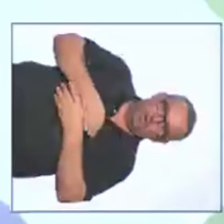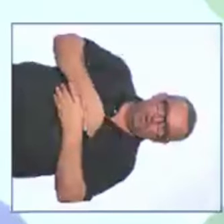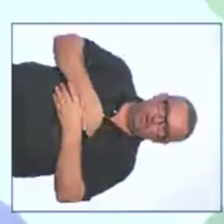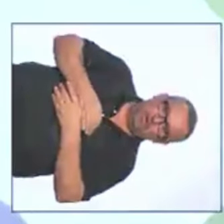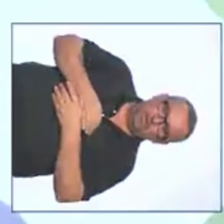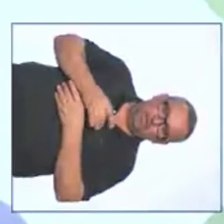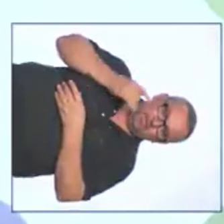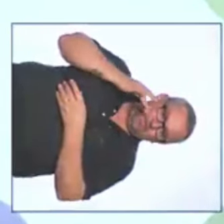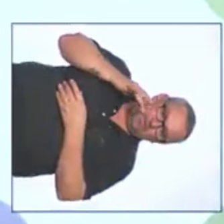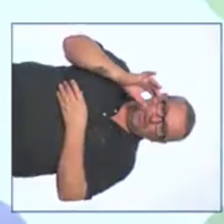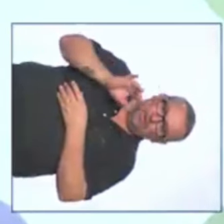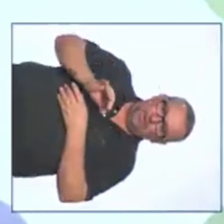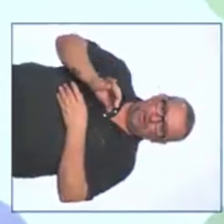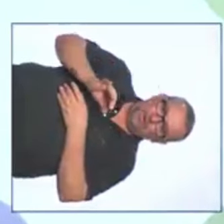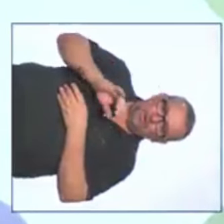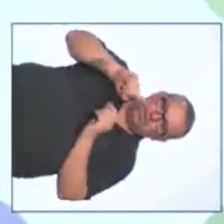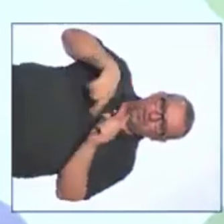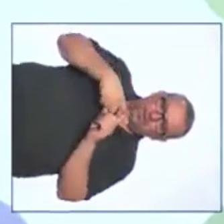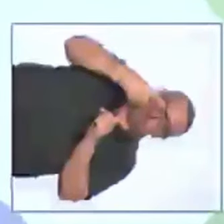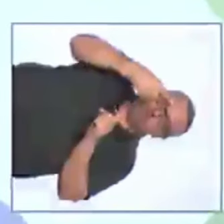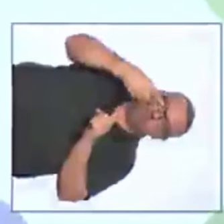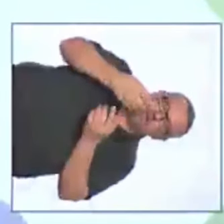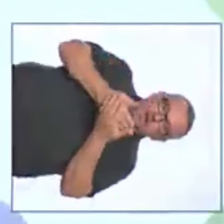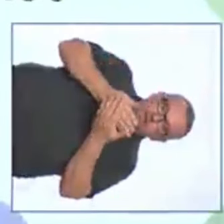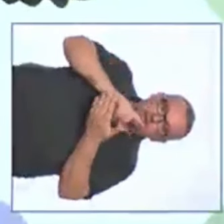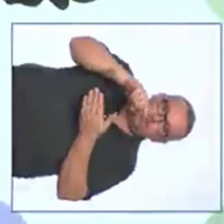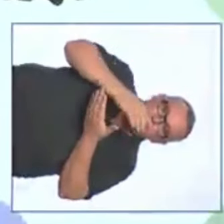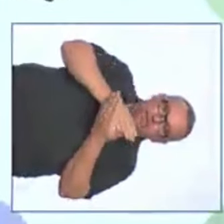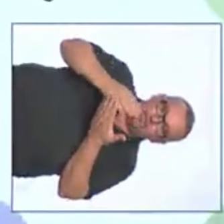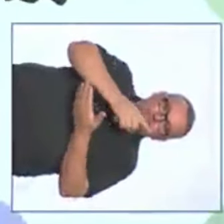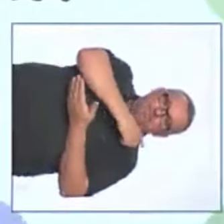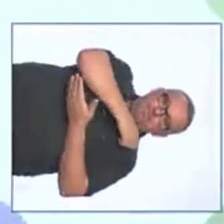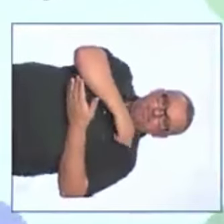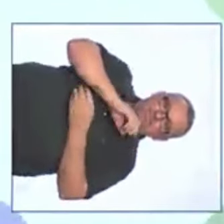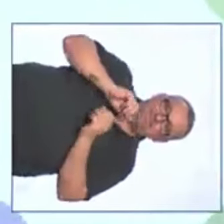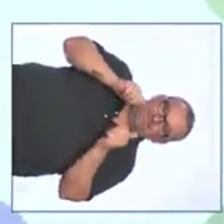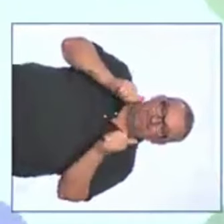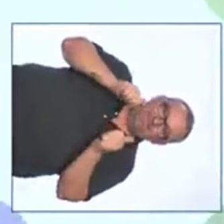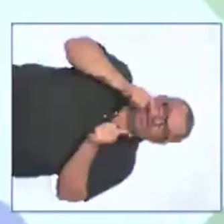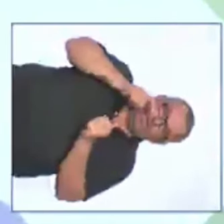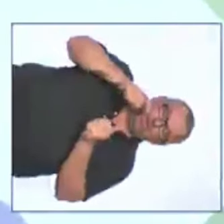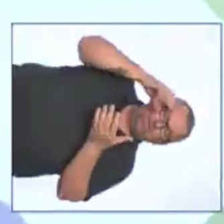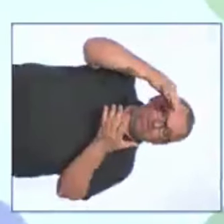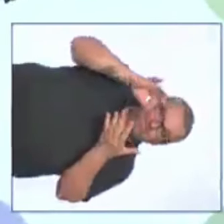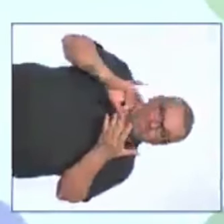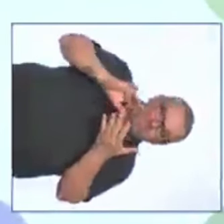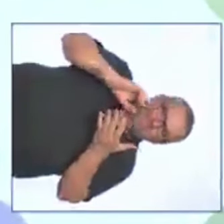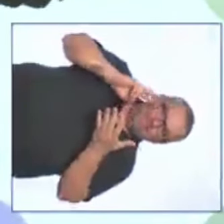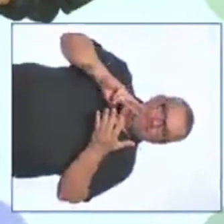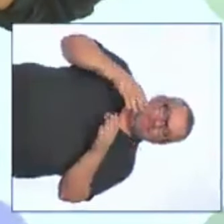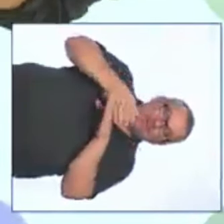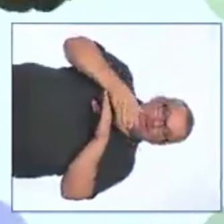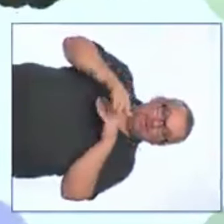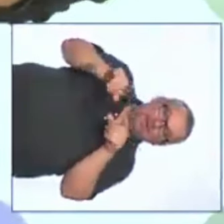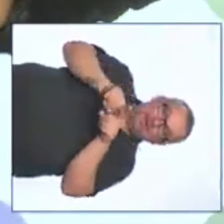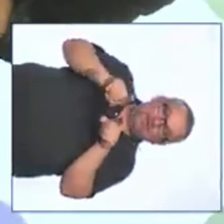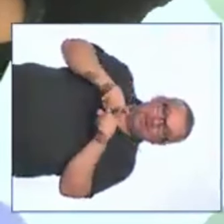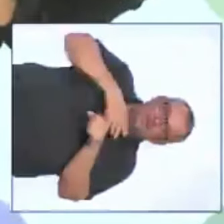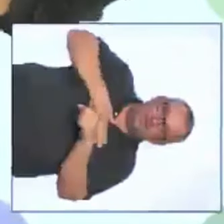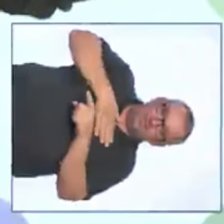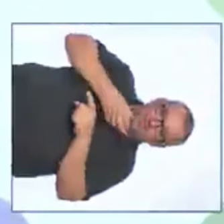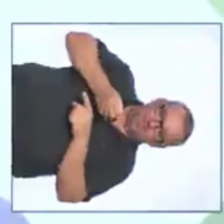eu não tenho certeza eu acho que vai mais uma aula e depois a gente já começa o que é sociologia aí você pode conferir lá e aí você pode até participar no chat que